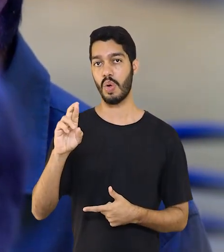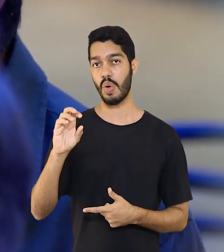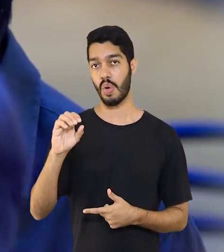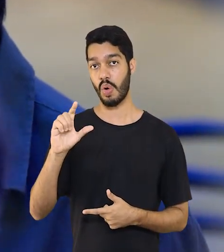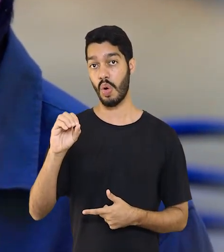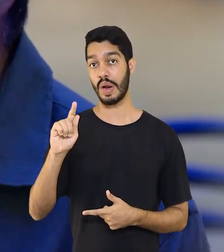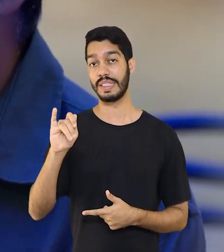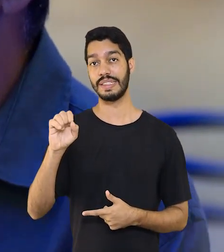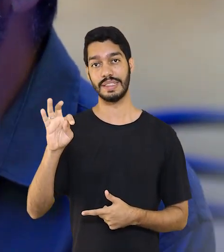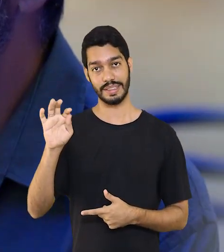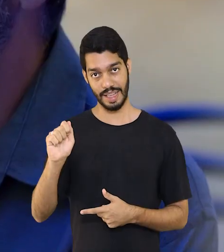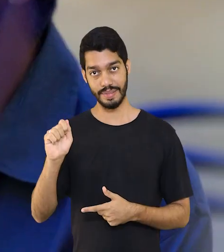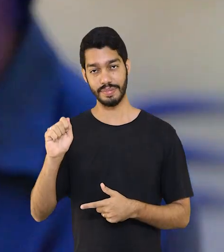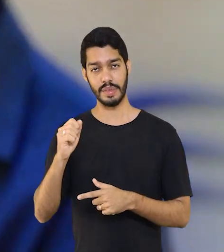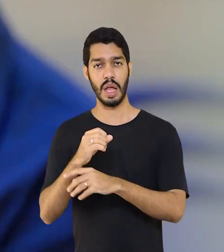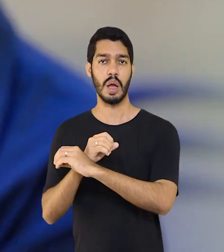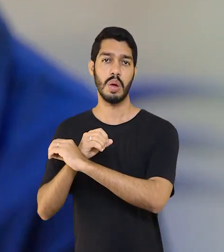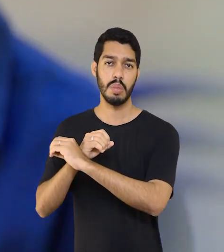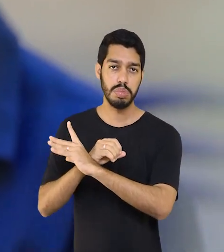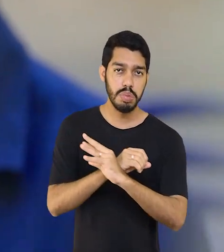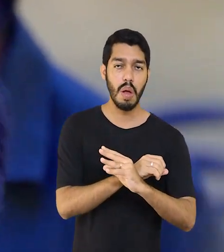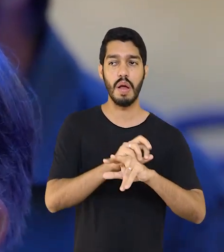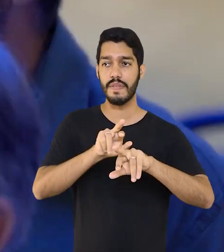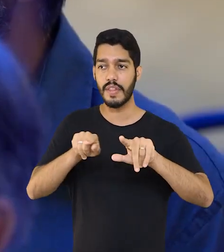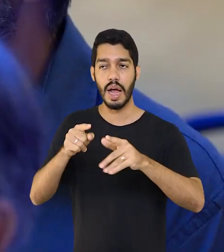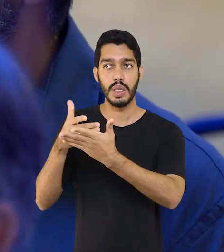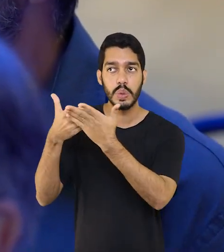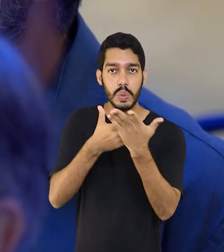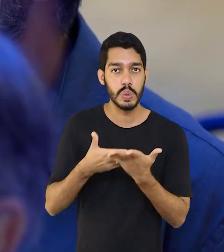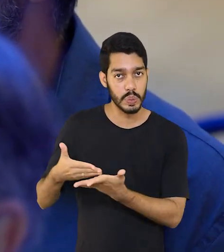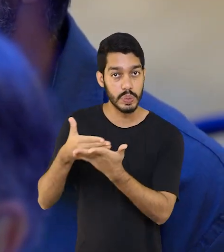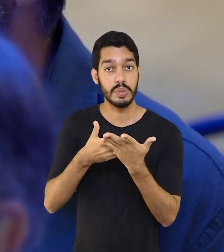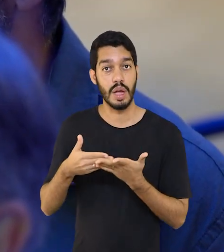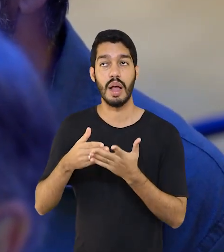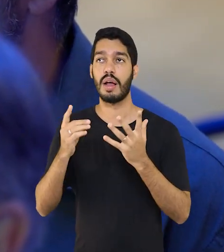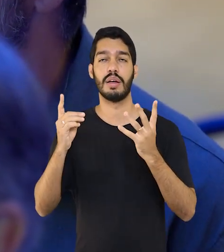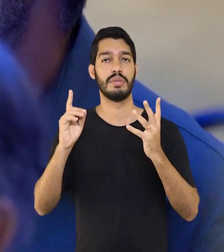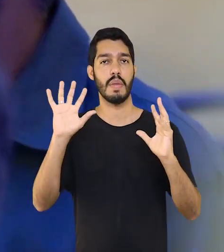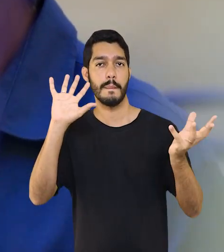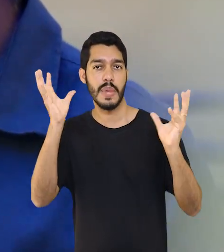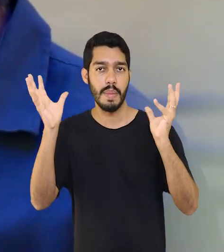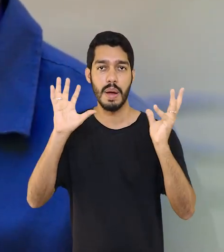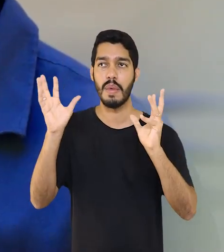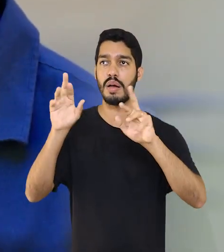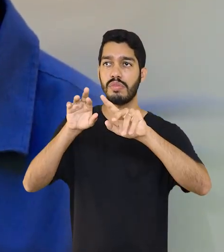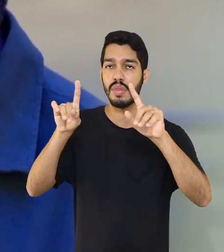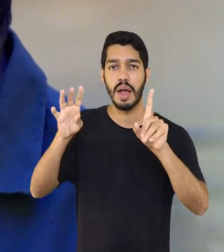da meteorologia, né? E fico muito feliz de estar aqui discutindo esses tópicos. Eu